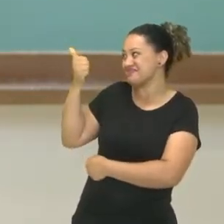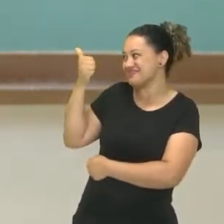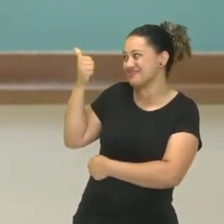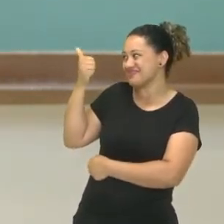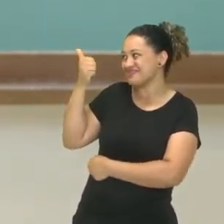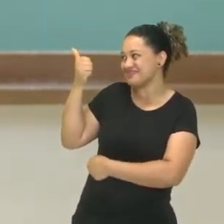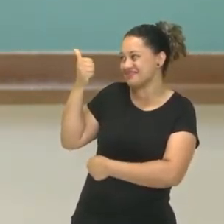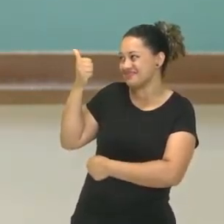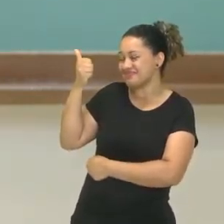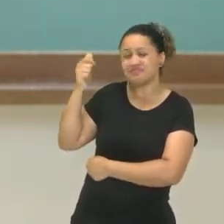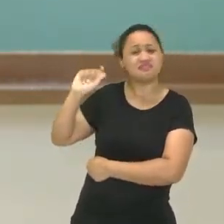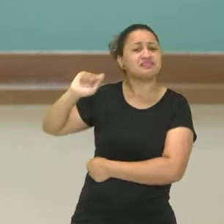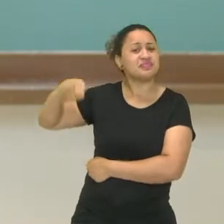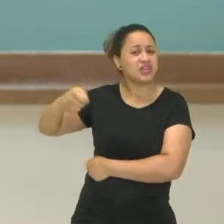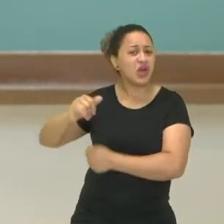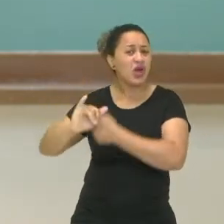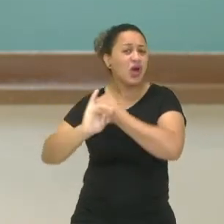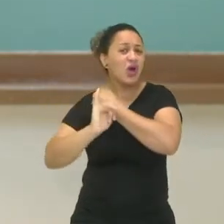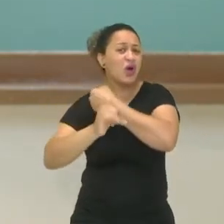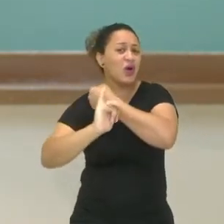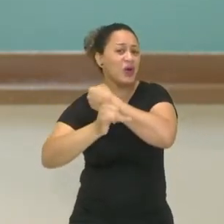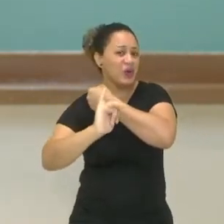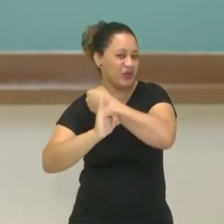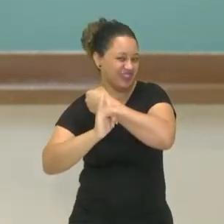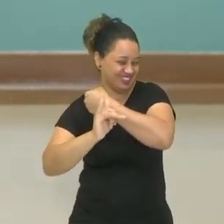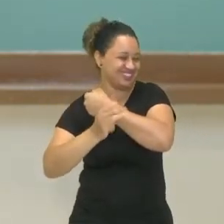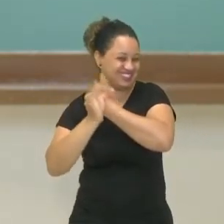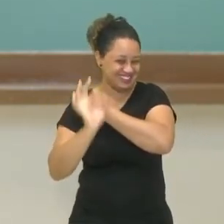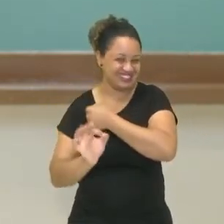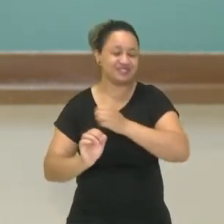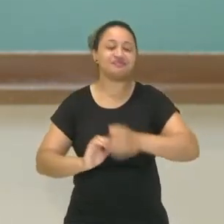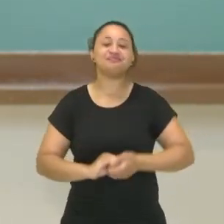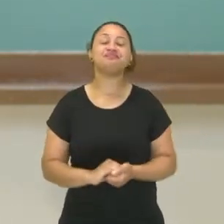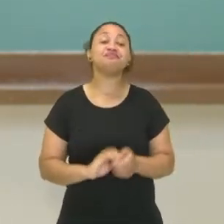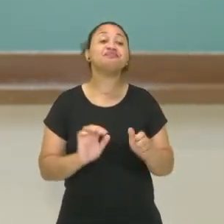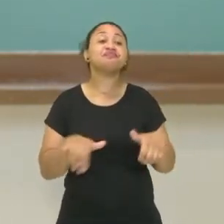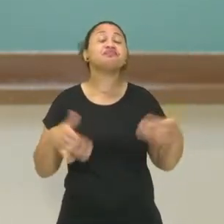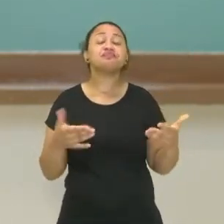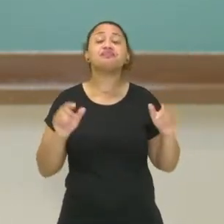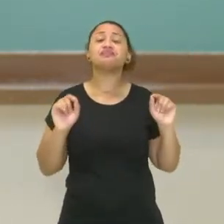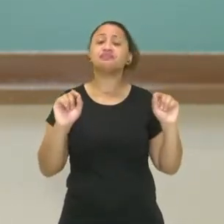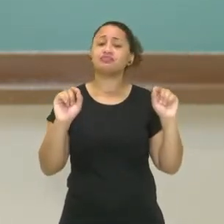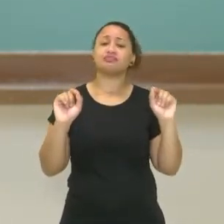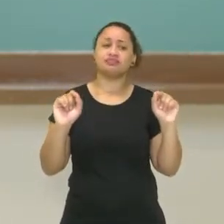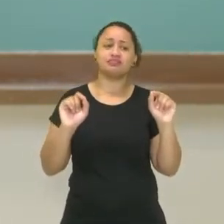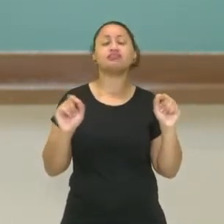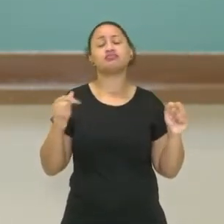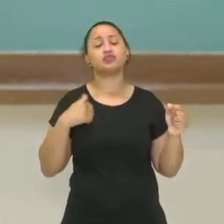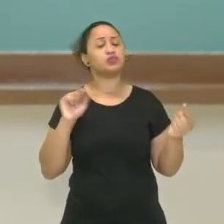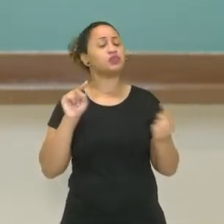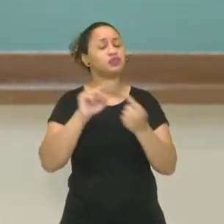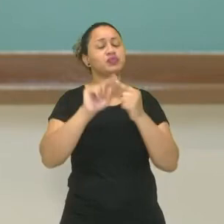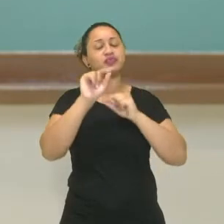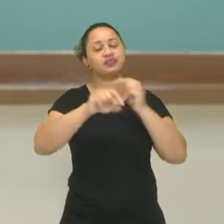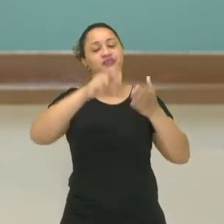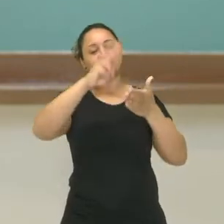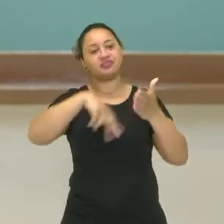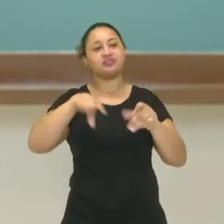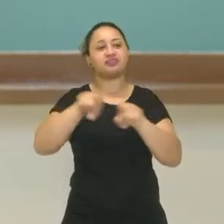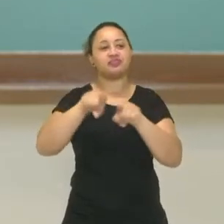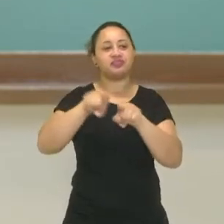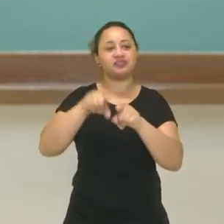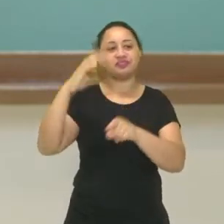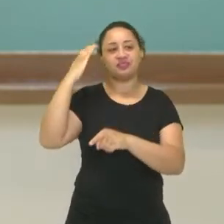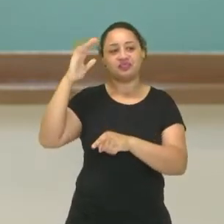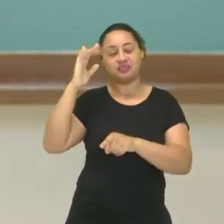Qual que é o sinal de crônica mesmo? Ah, belezinha! Então vamos lá. Ler, interpretar e identificar a